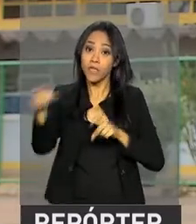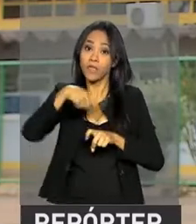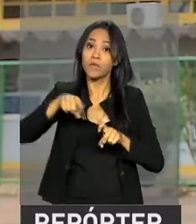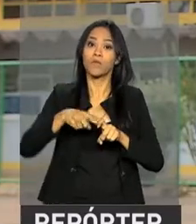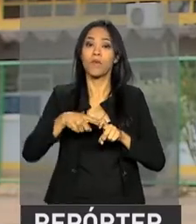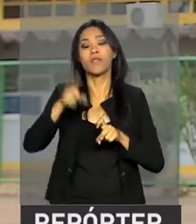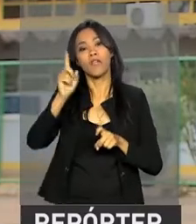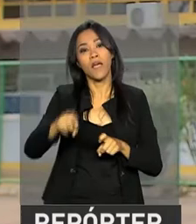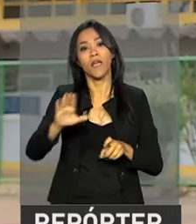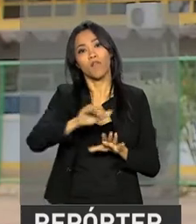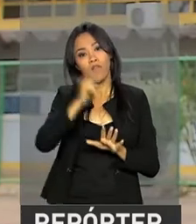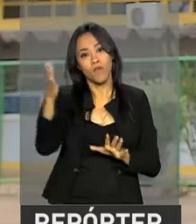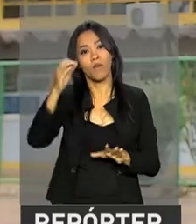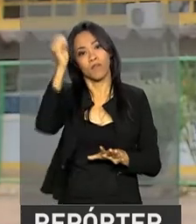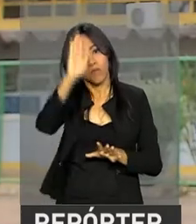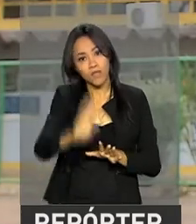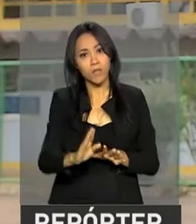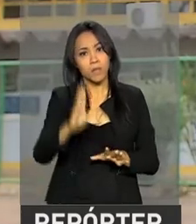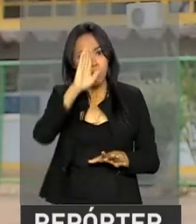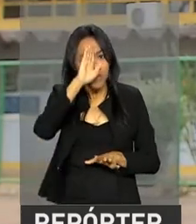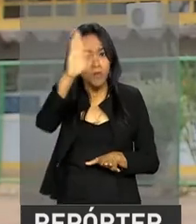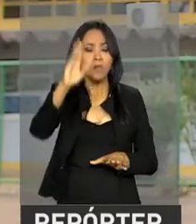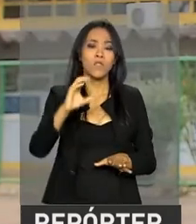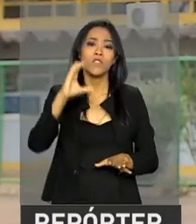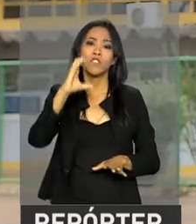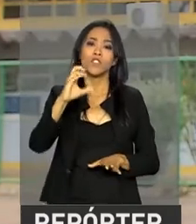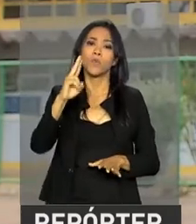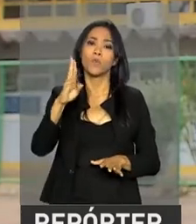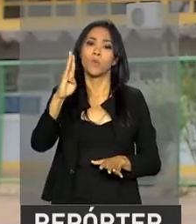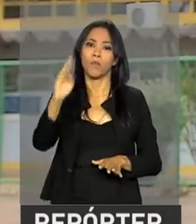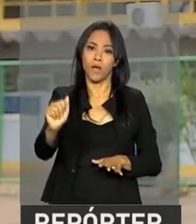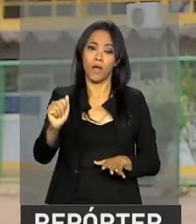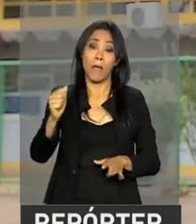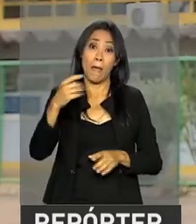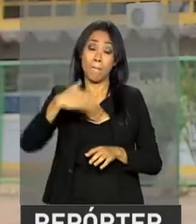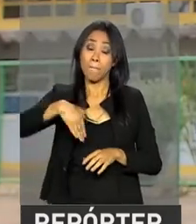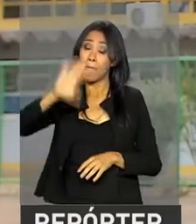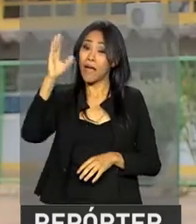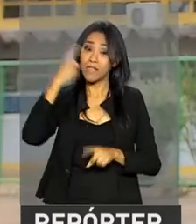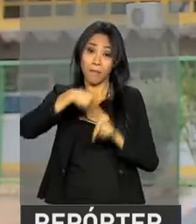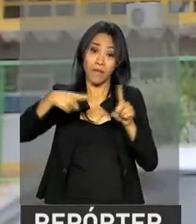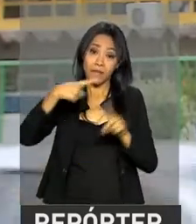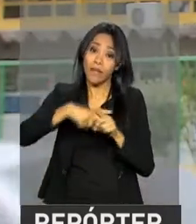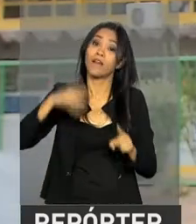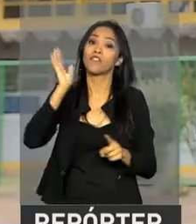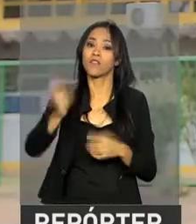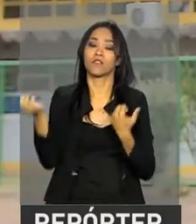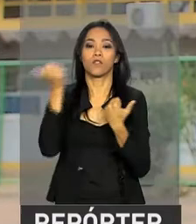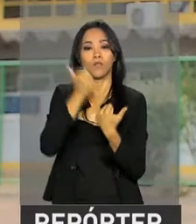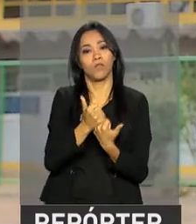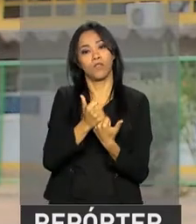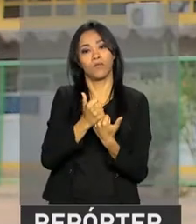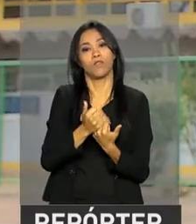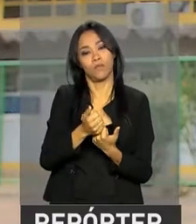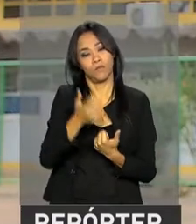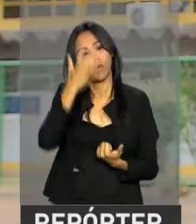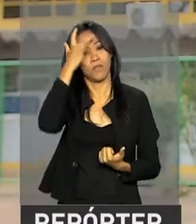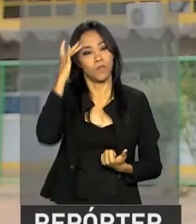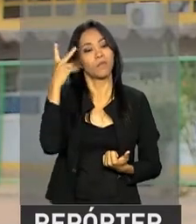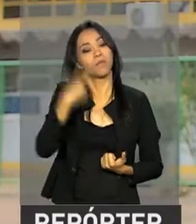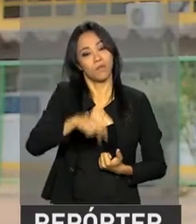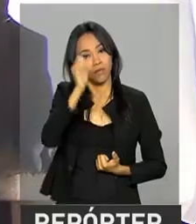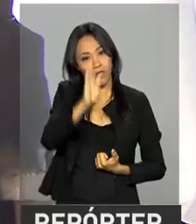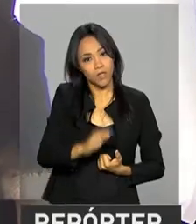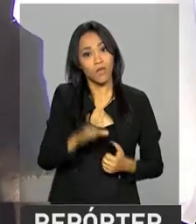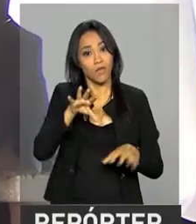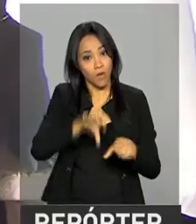estrangeira, principalmente cubanos. Hoje, quase metade foi substituída por brasileiros, formados aqui e no